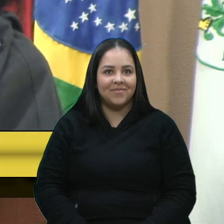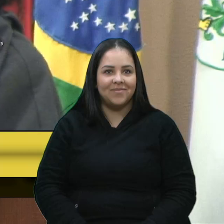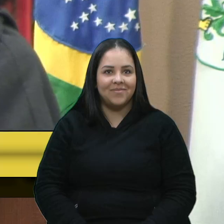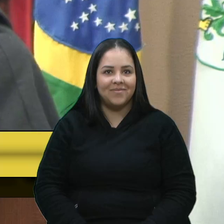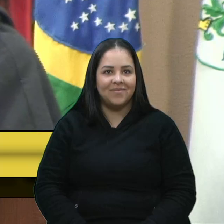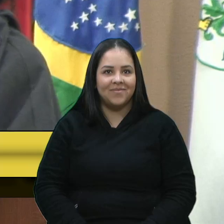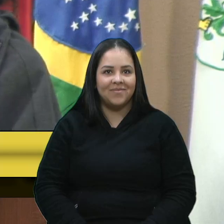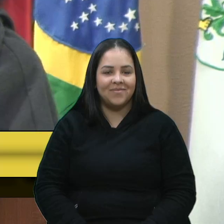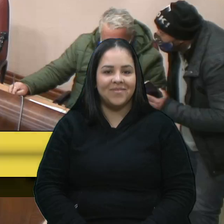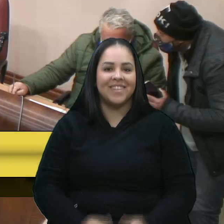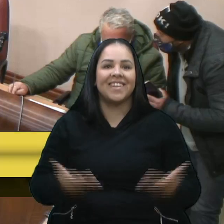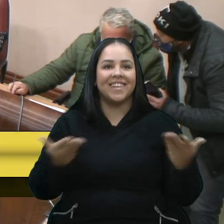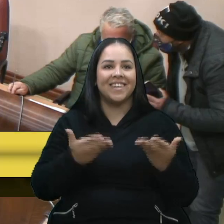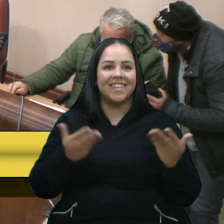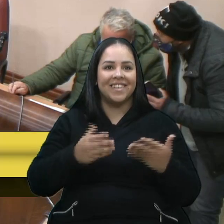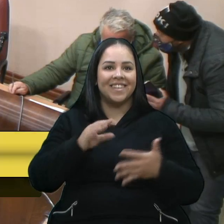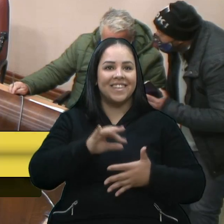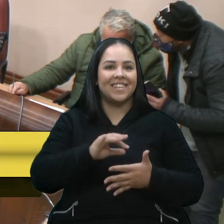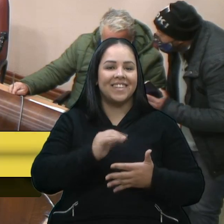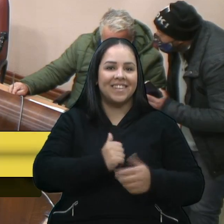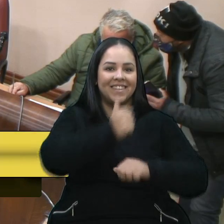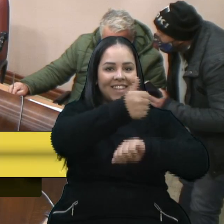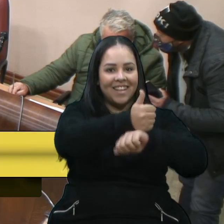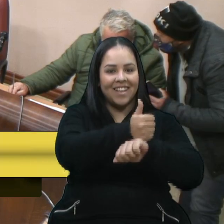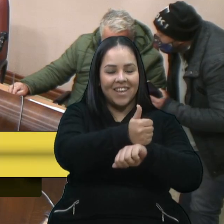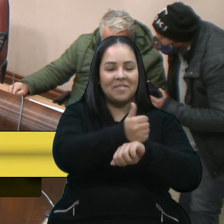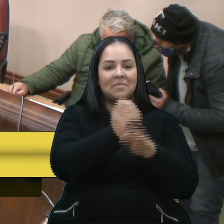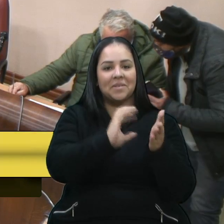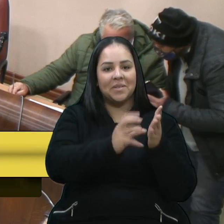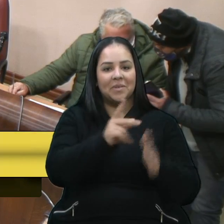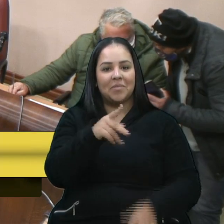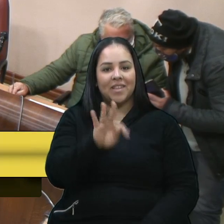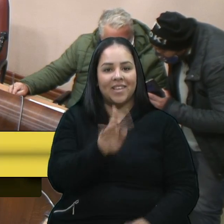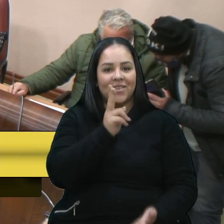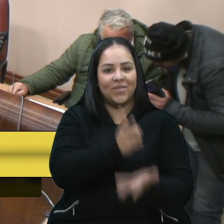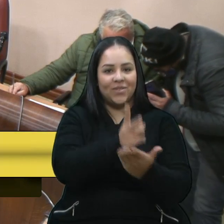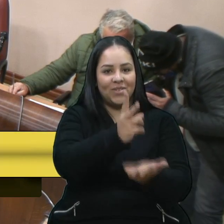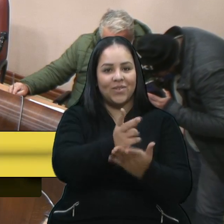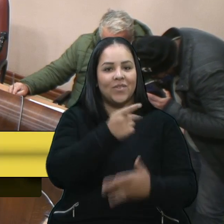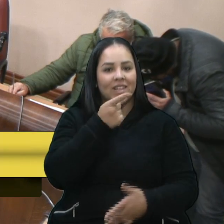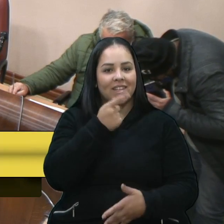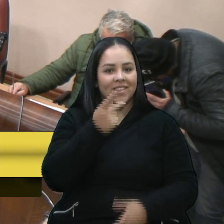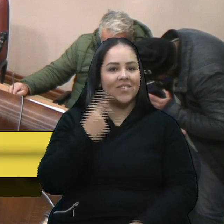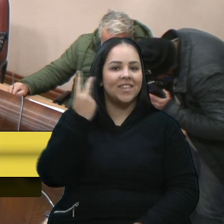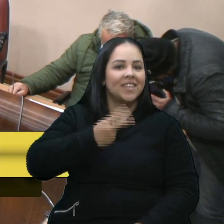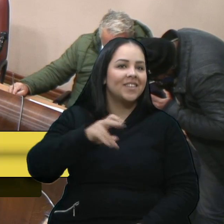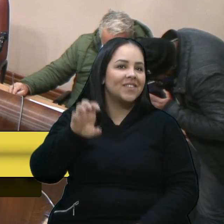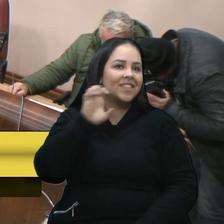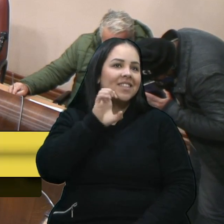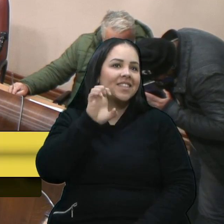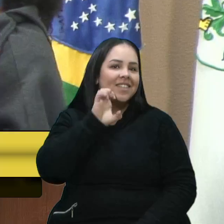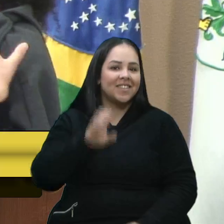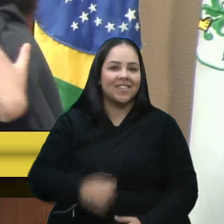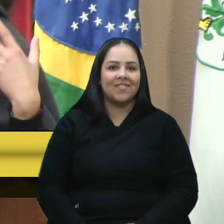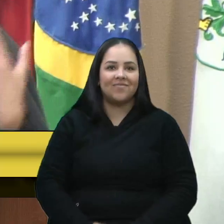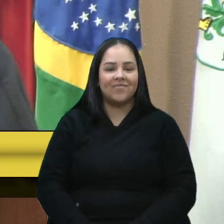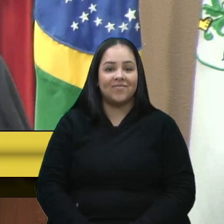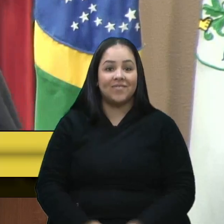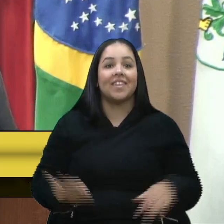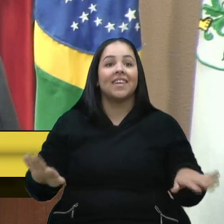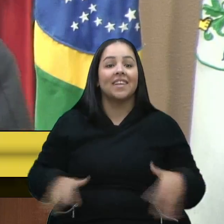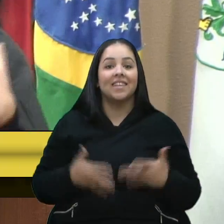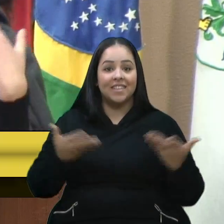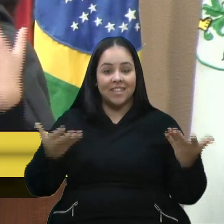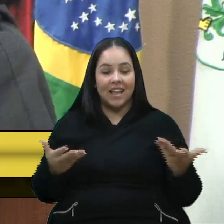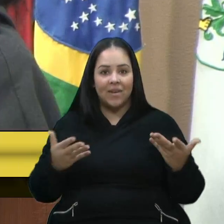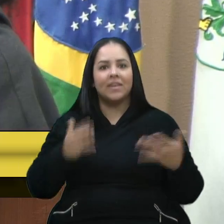Em declaração de líder, a bancada do PT permanece na palavra a vereadora Estela Paladin. Então,